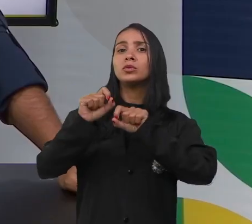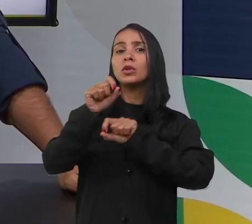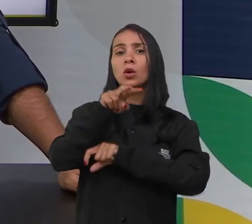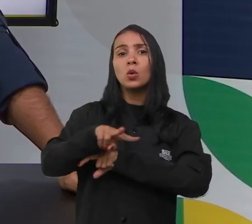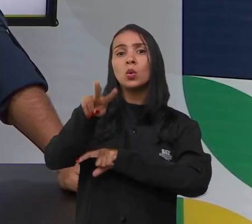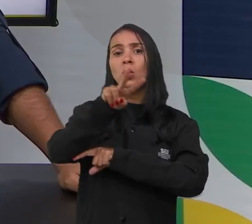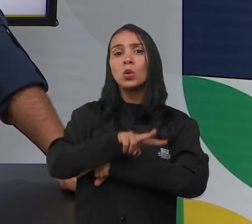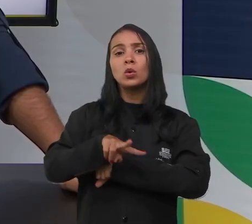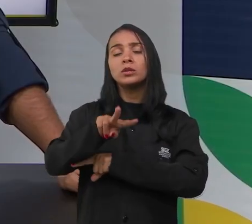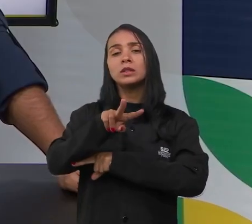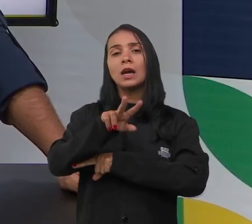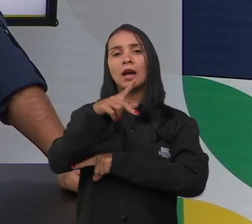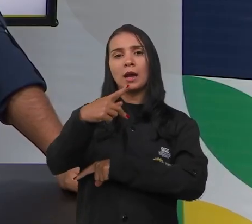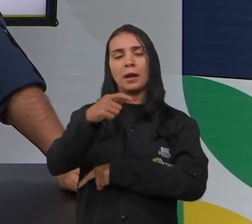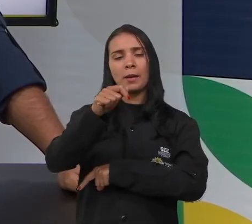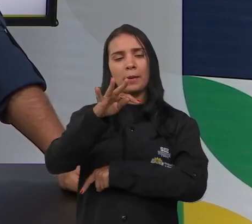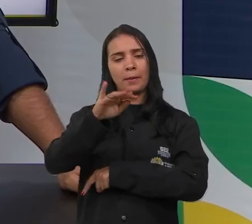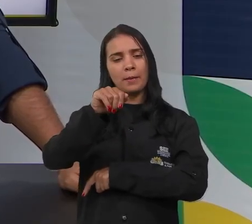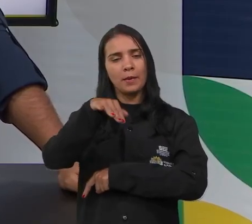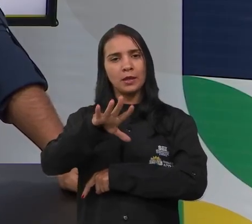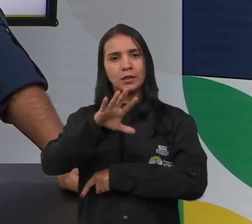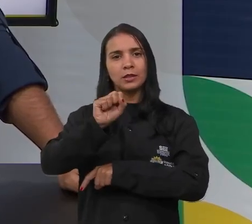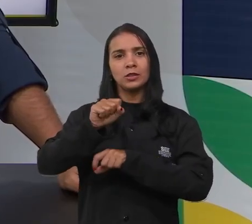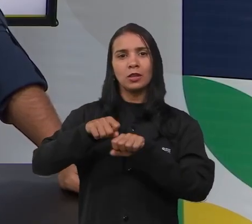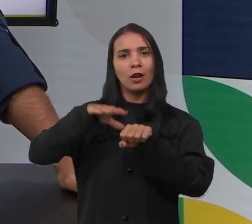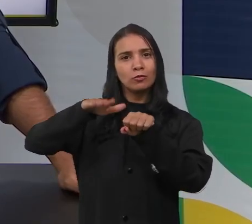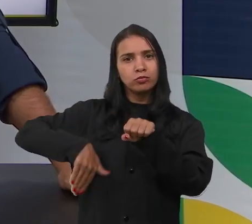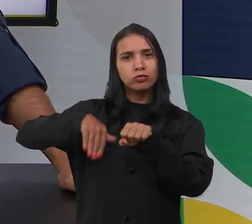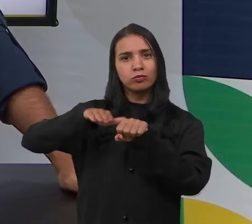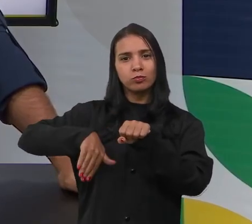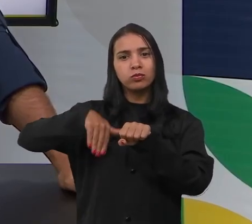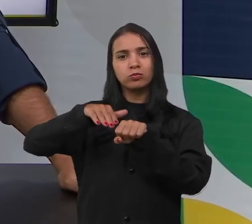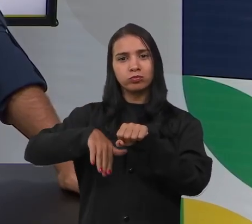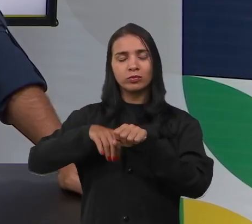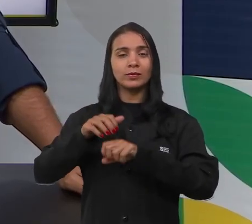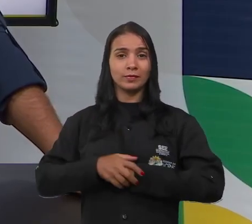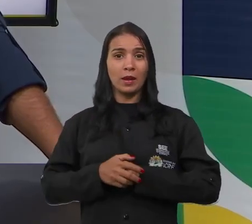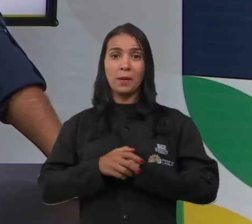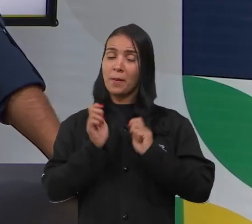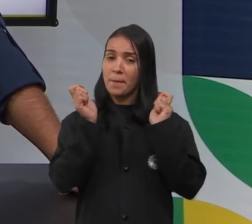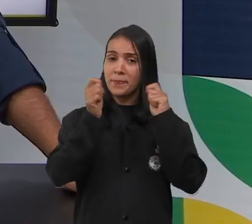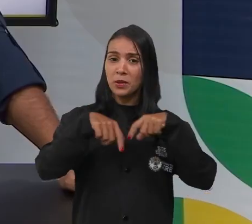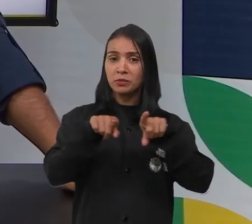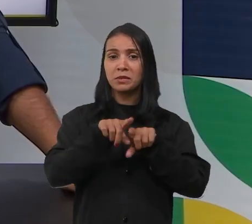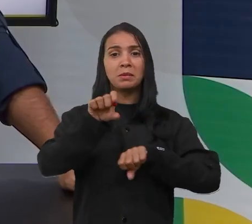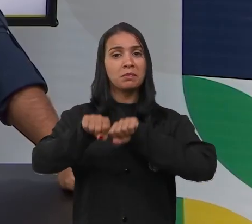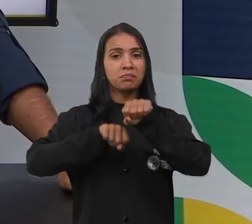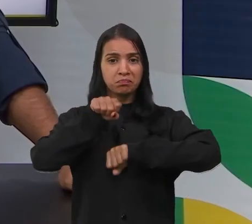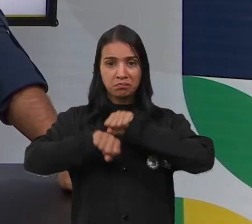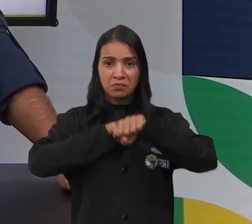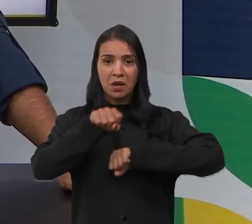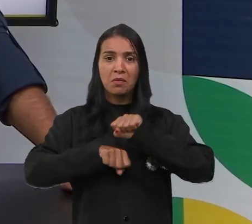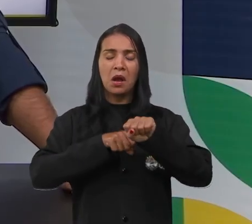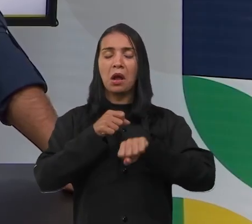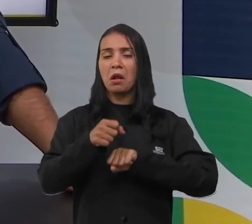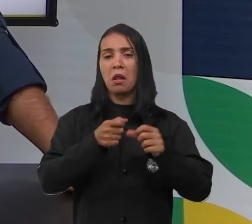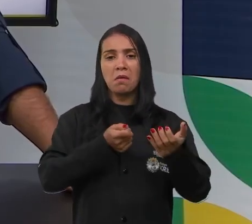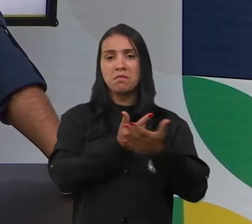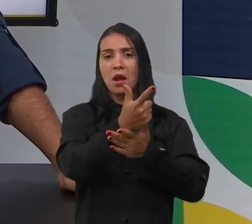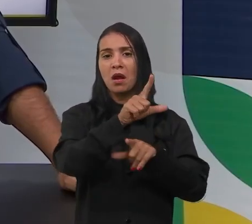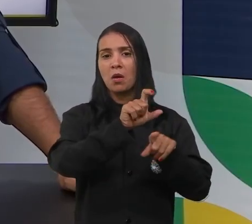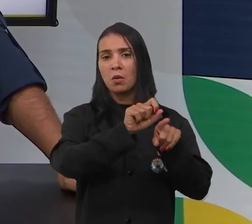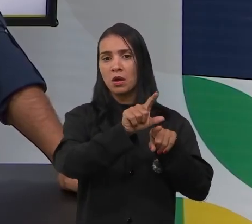elétricos, mas também poderia ser bicicletas, aluguel de bicicleta coletivo,